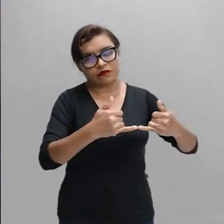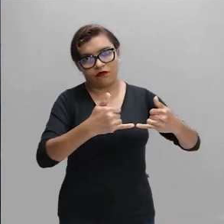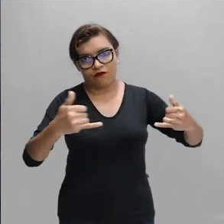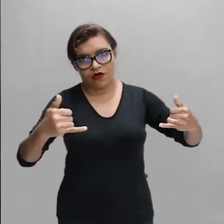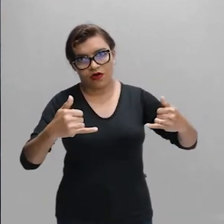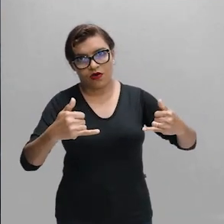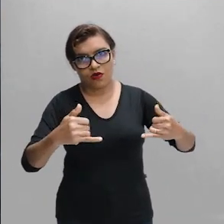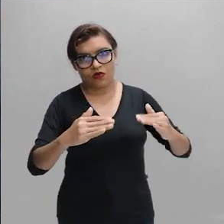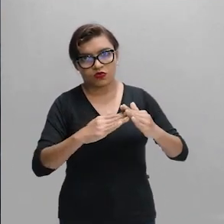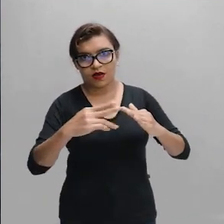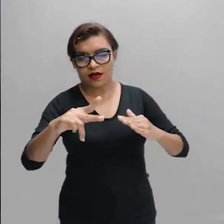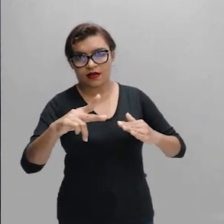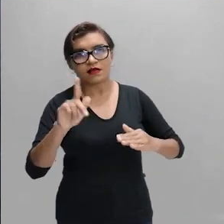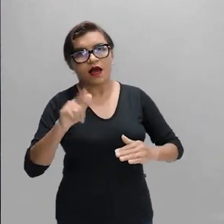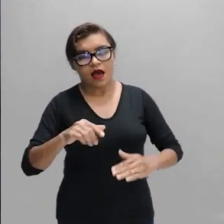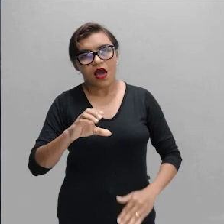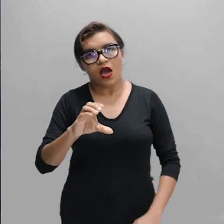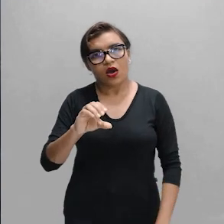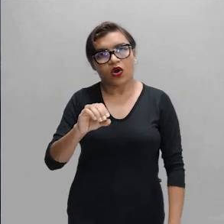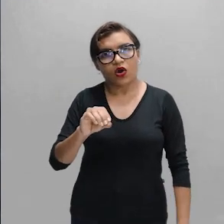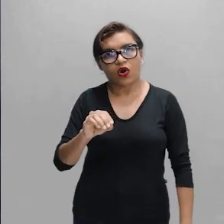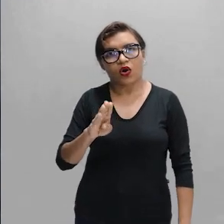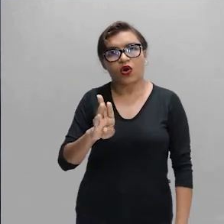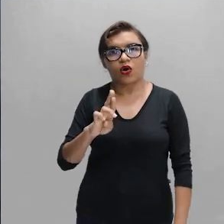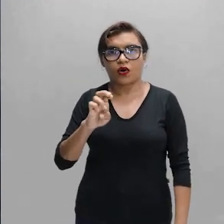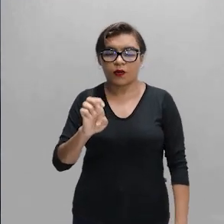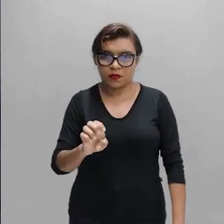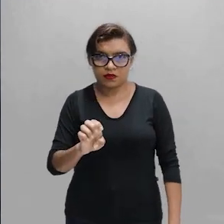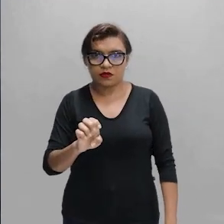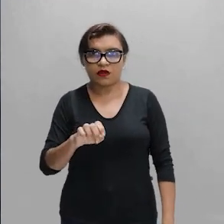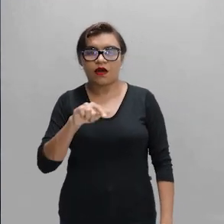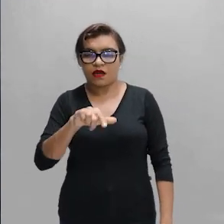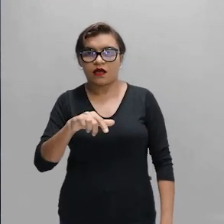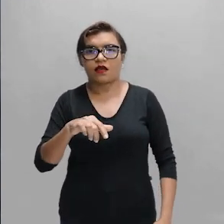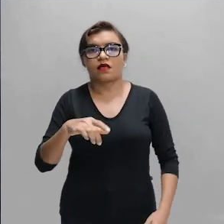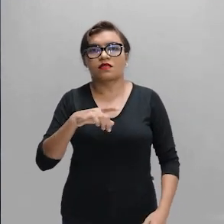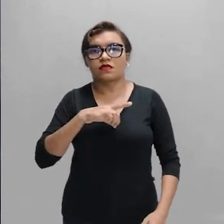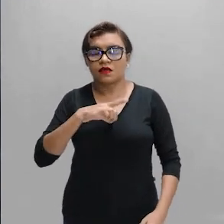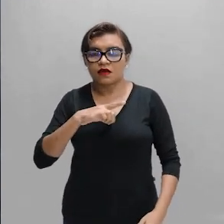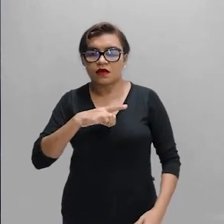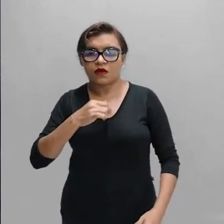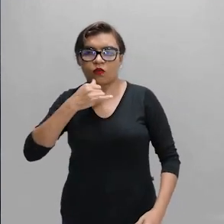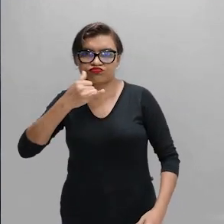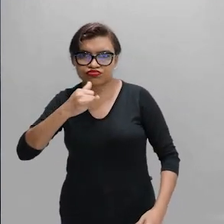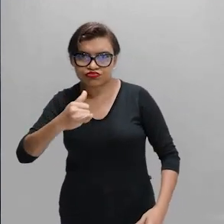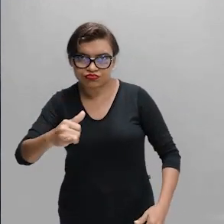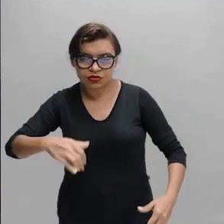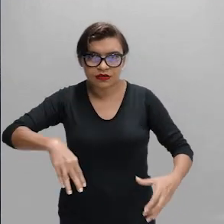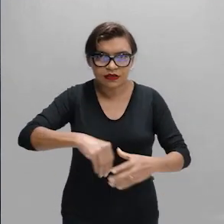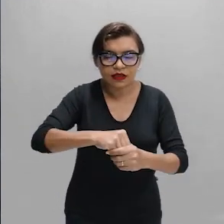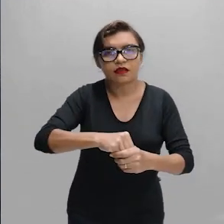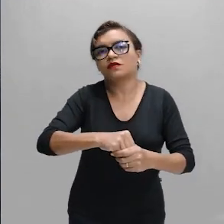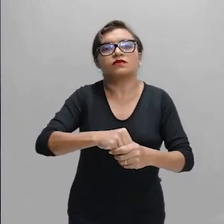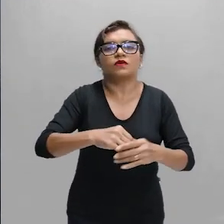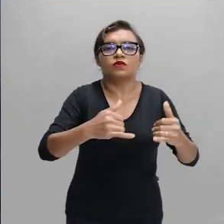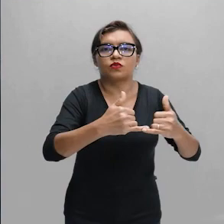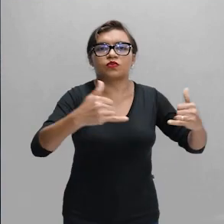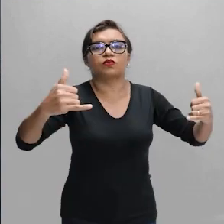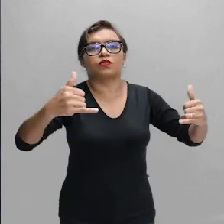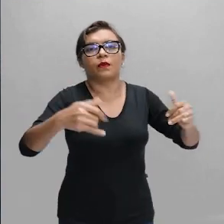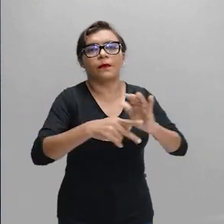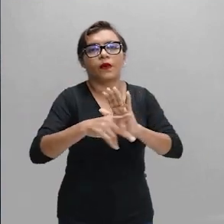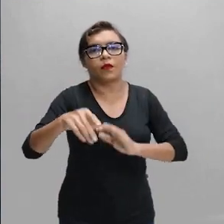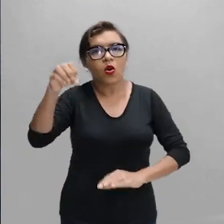material que é utilizado para conduzir a corrente elétrica, né? Aí nas redes, né? De alta e baixa